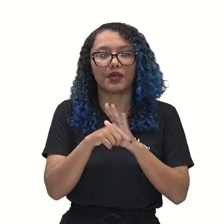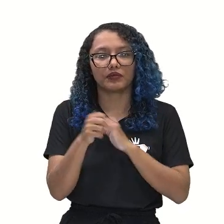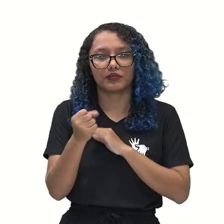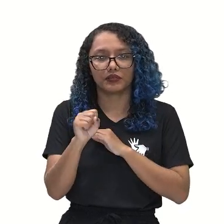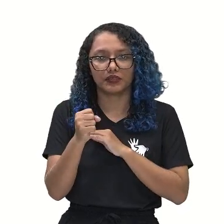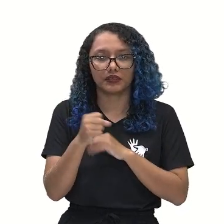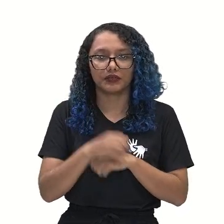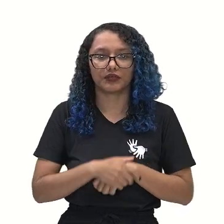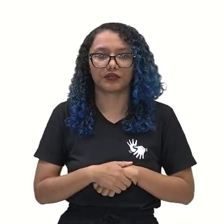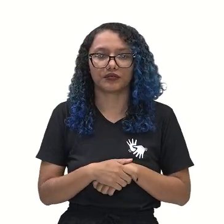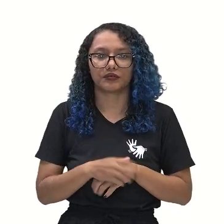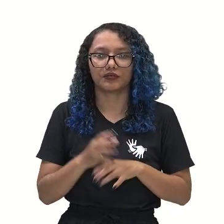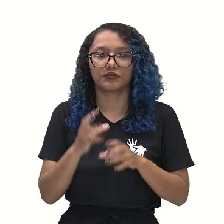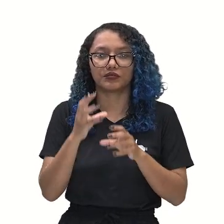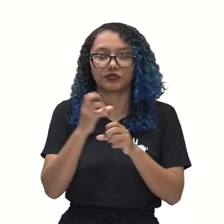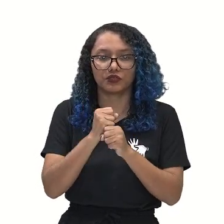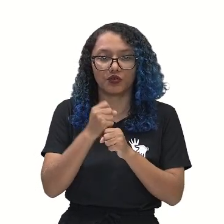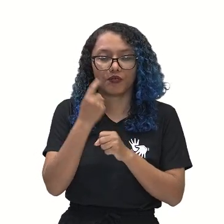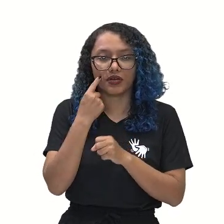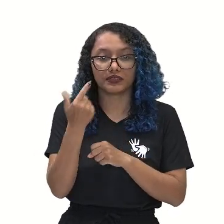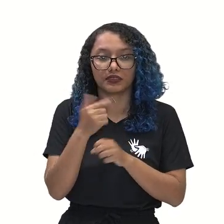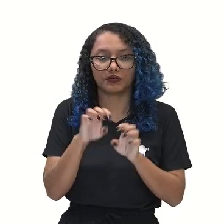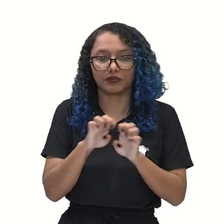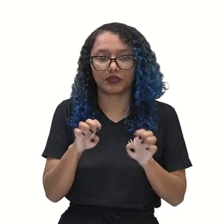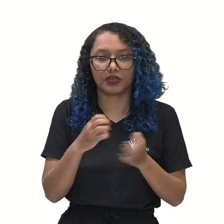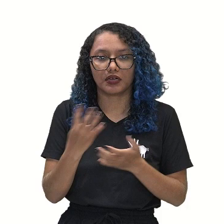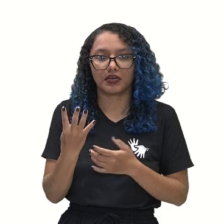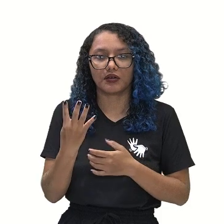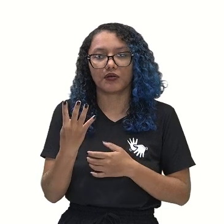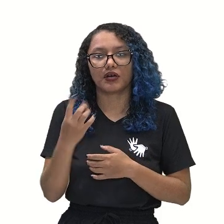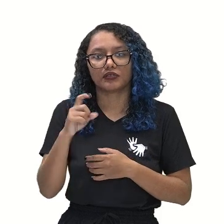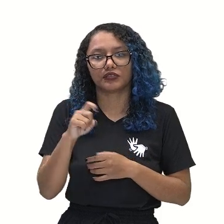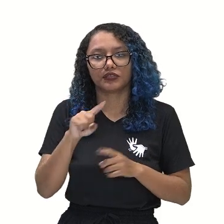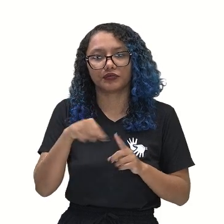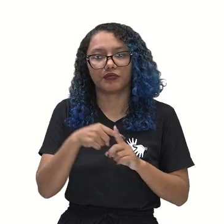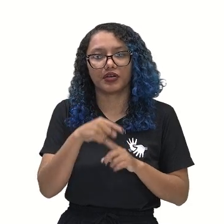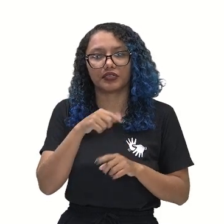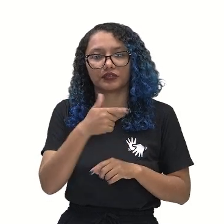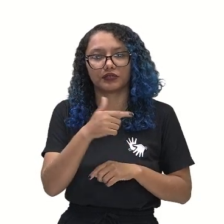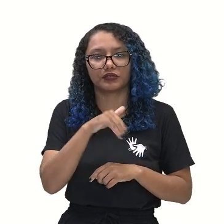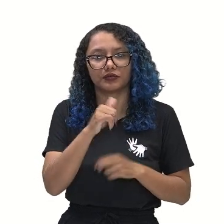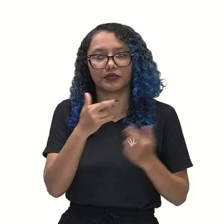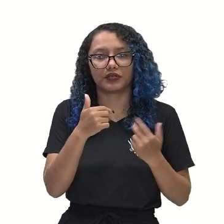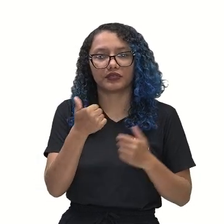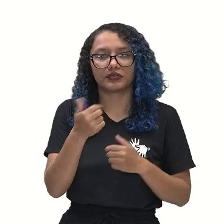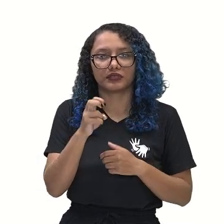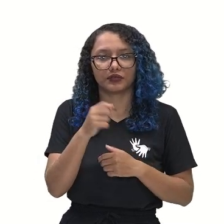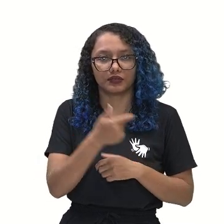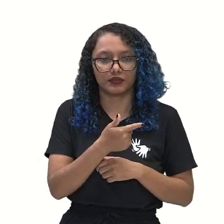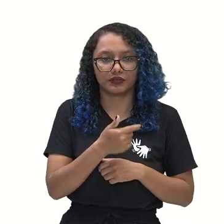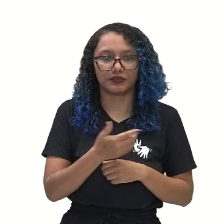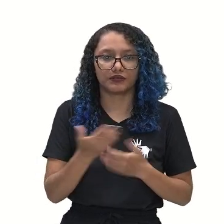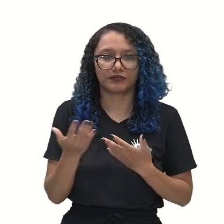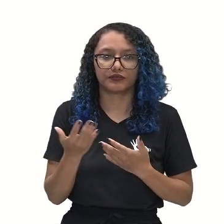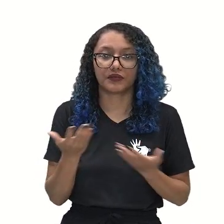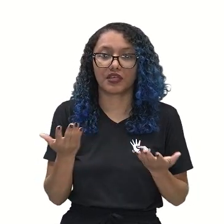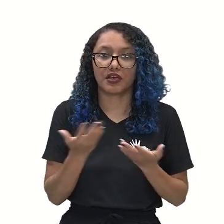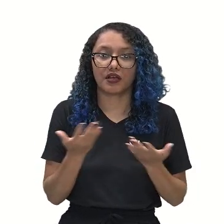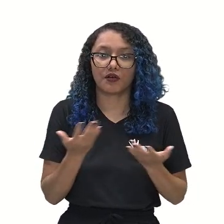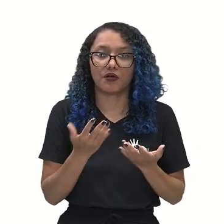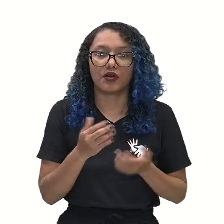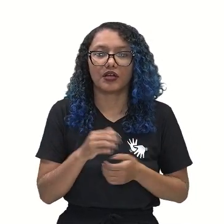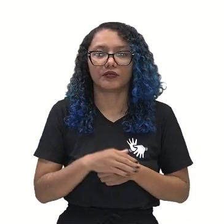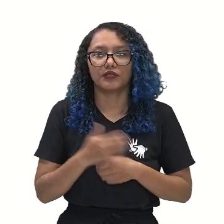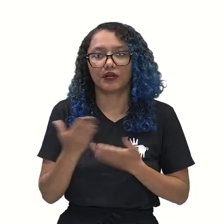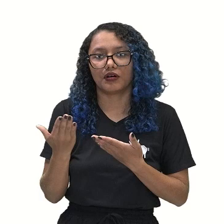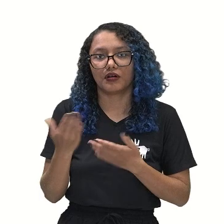com a segunda, olha só, 4x mais 2y igual a 152. Aí, ó,